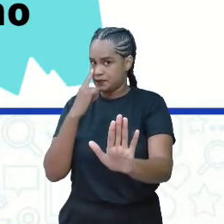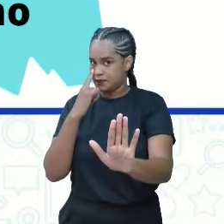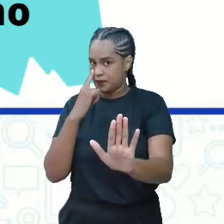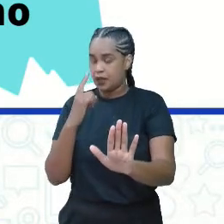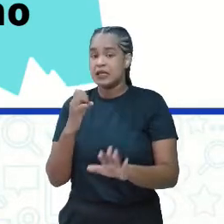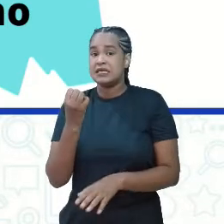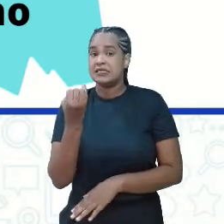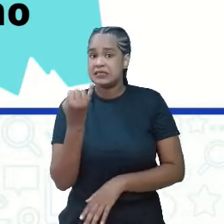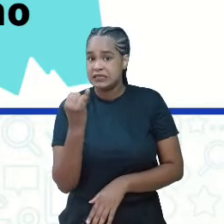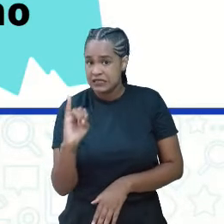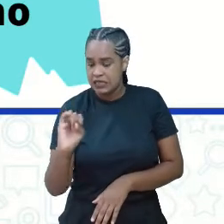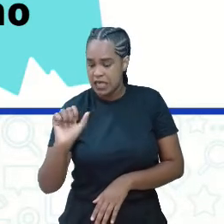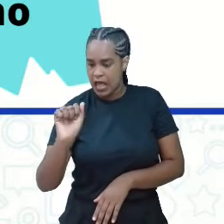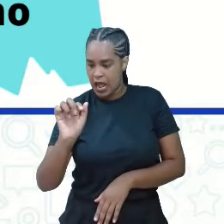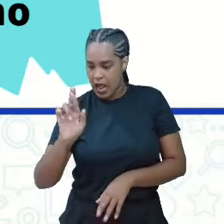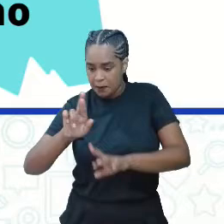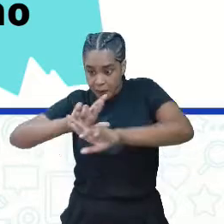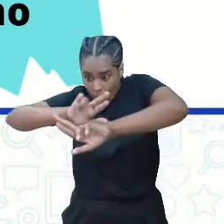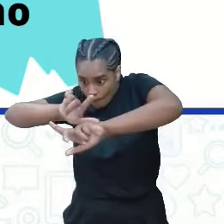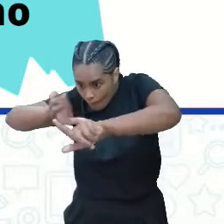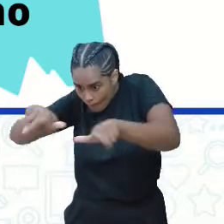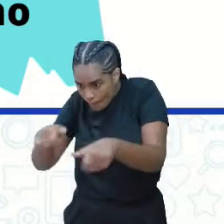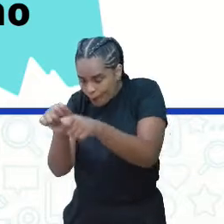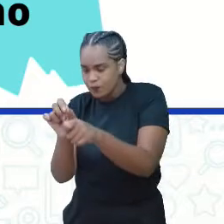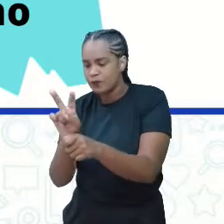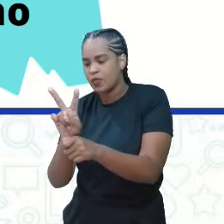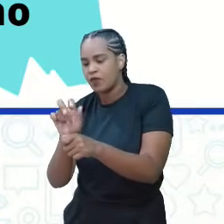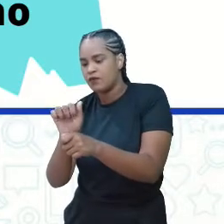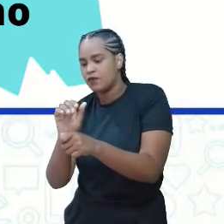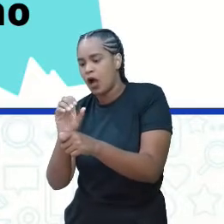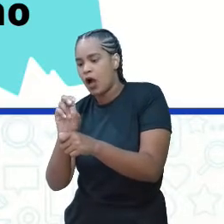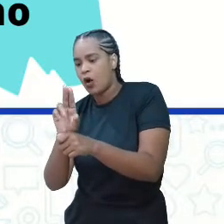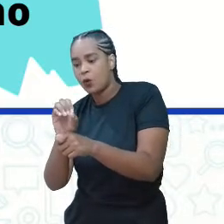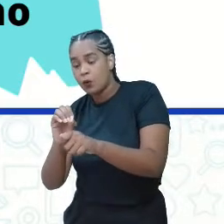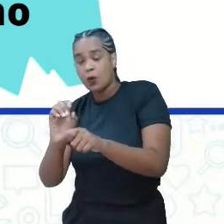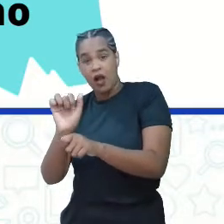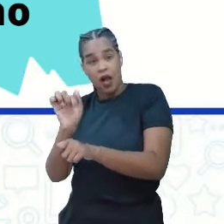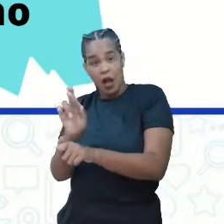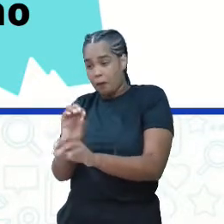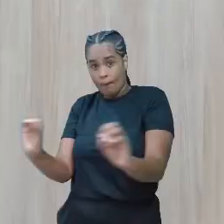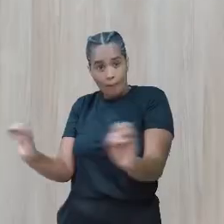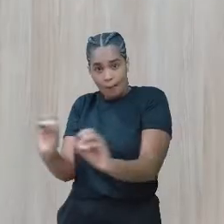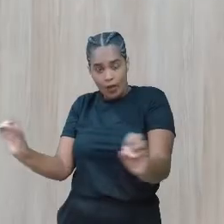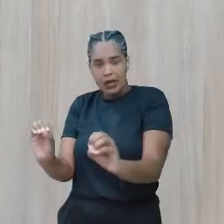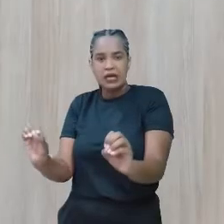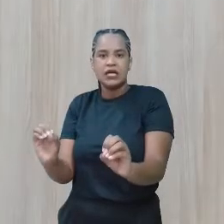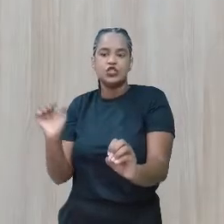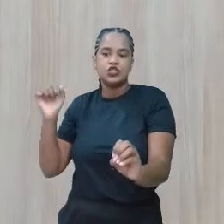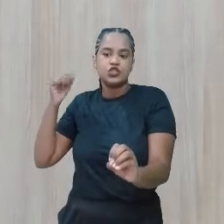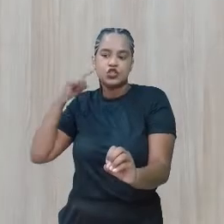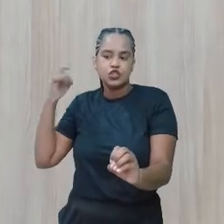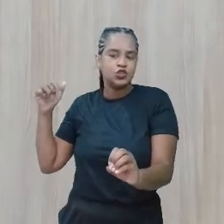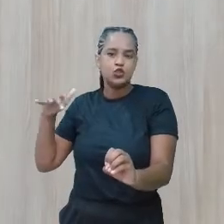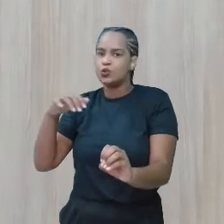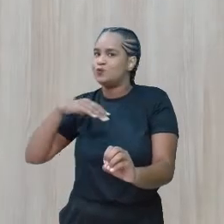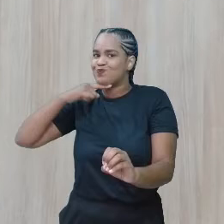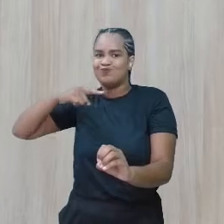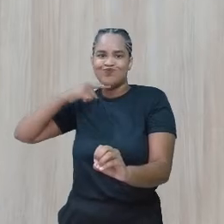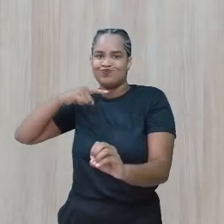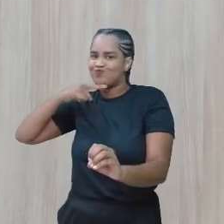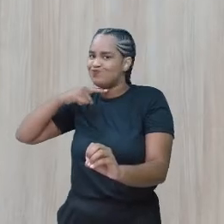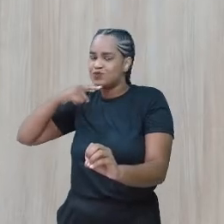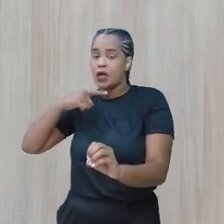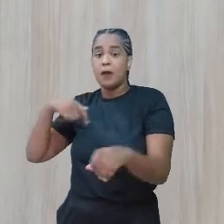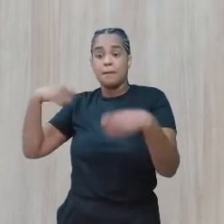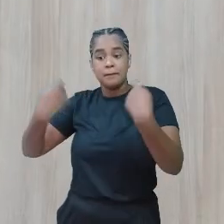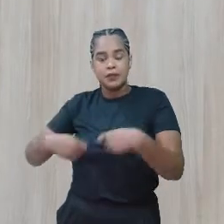no vácuo. Como assim, pessoal? Como é, pessoal, que eu vou dizer que não se propaga no vácuo? Então, para o som se propagar, ele